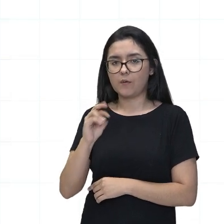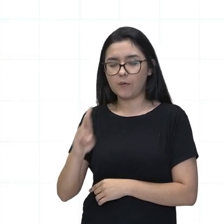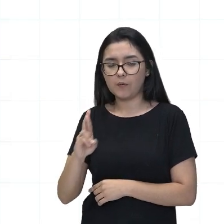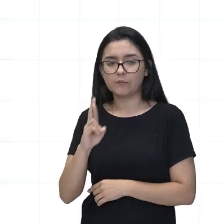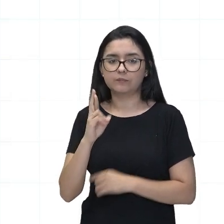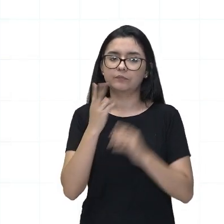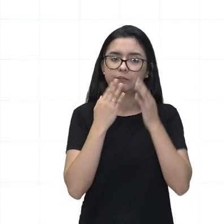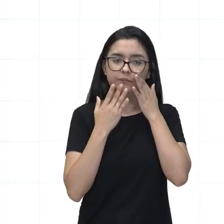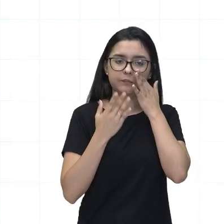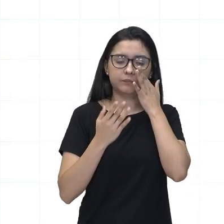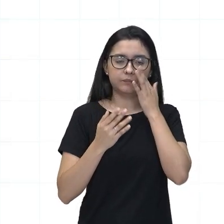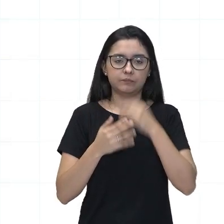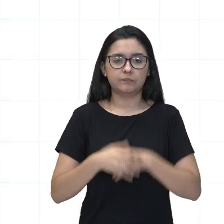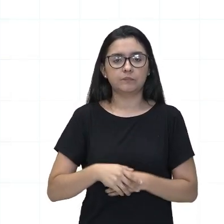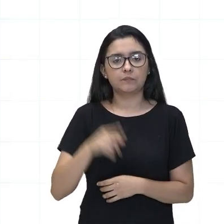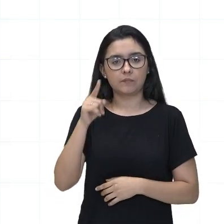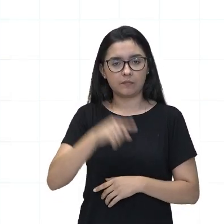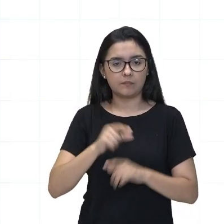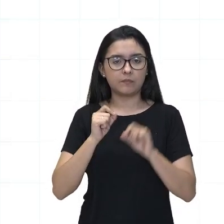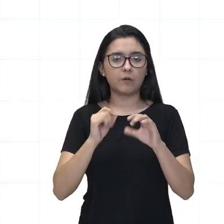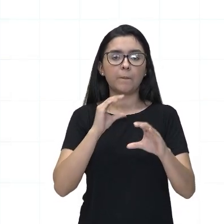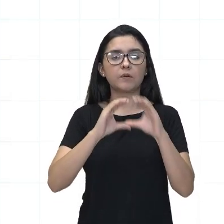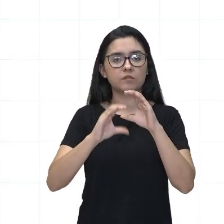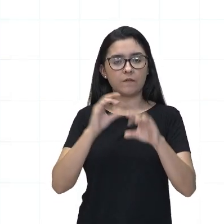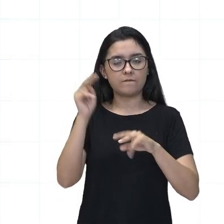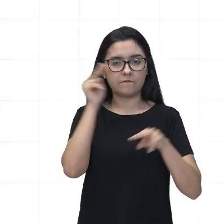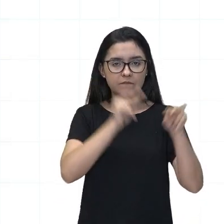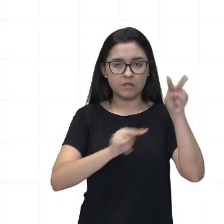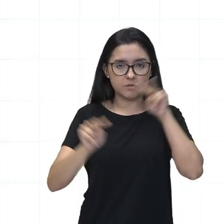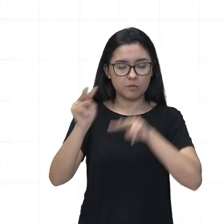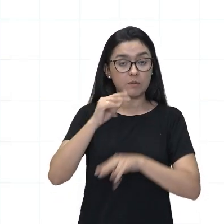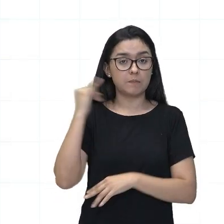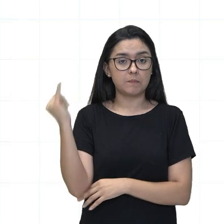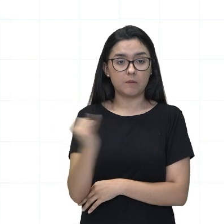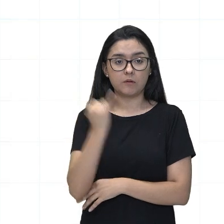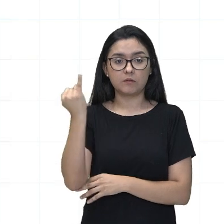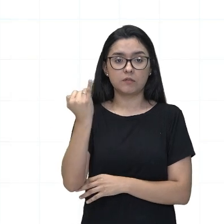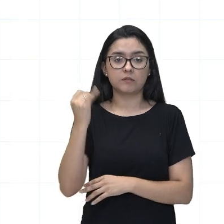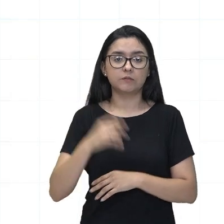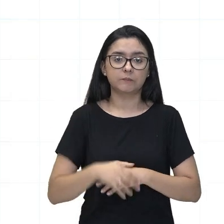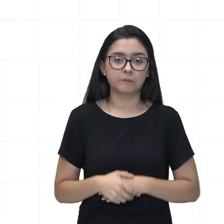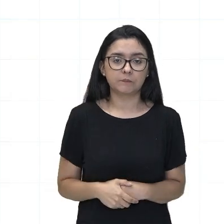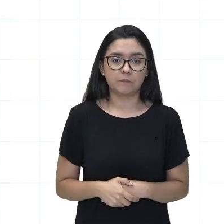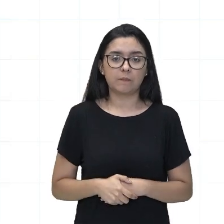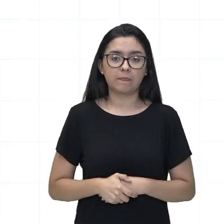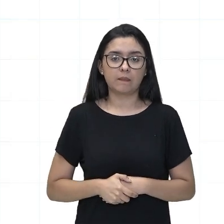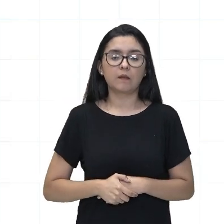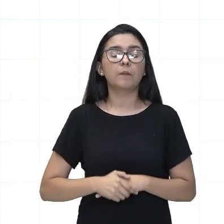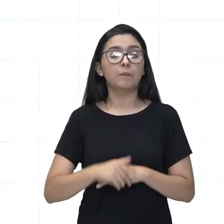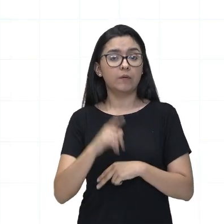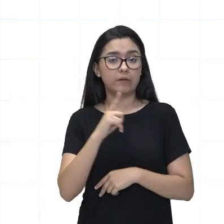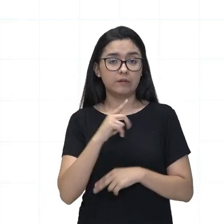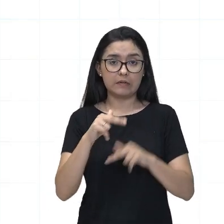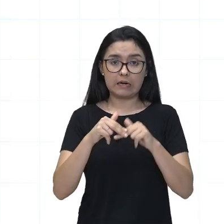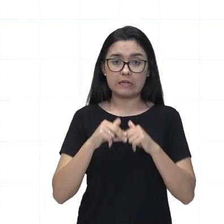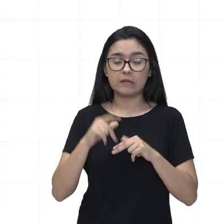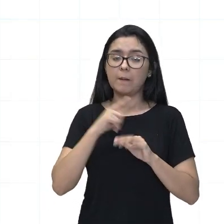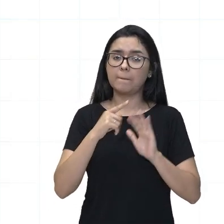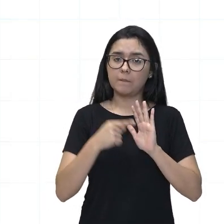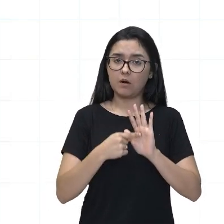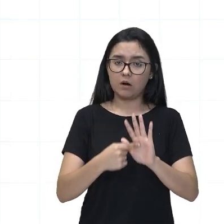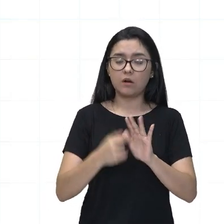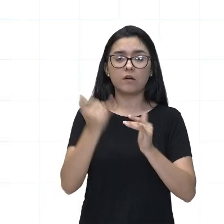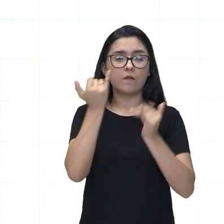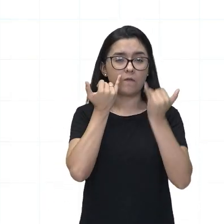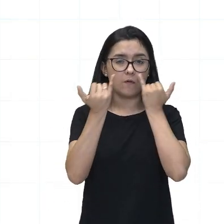um elemento de comunicação visual de grande relevância, pois está recheada de informação, o